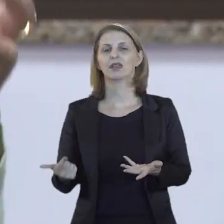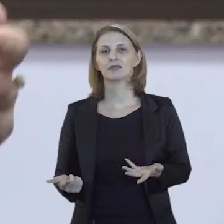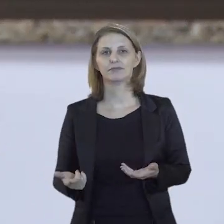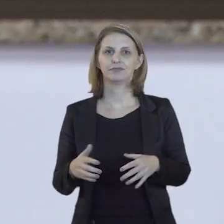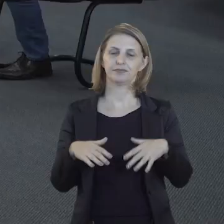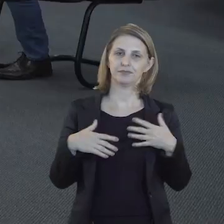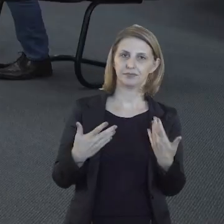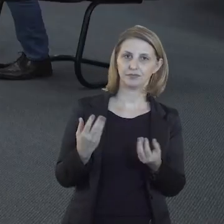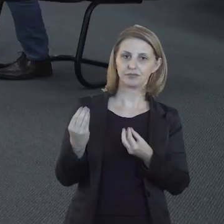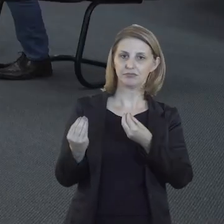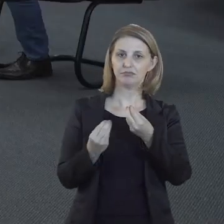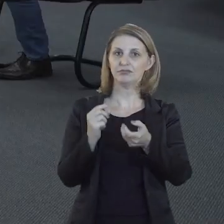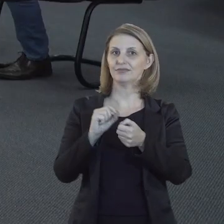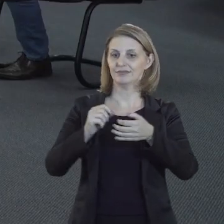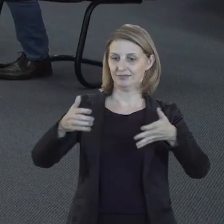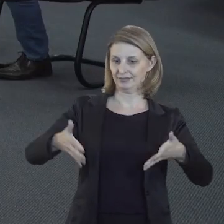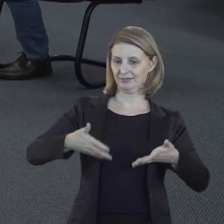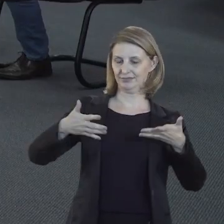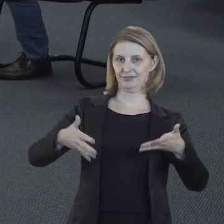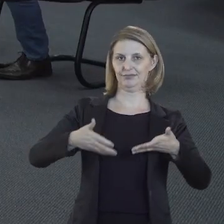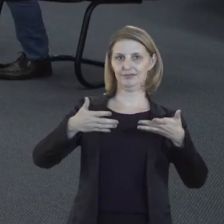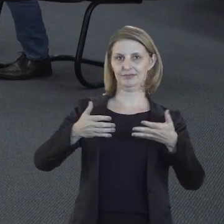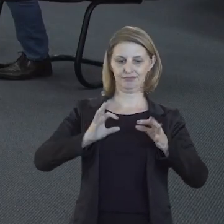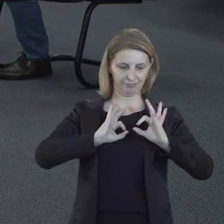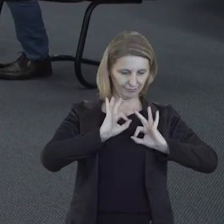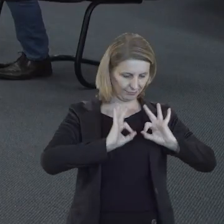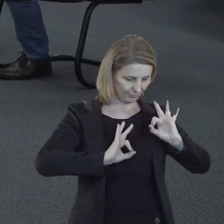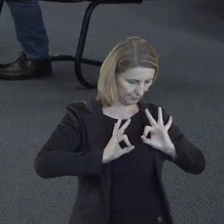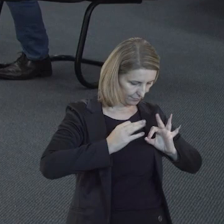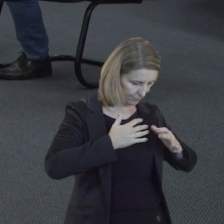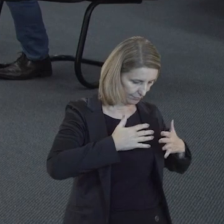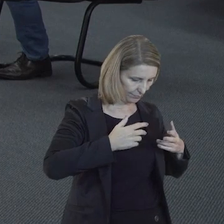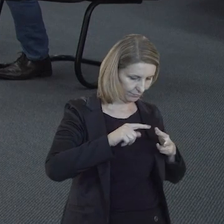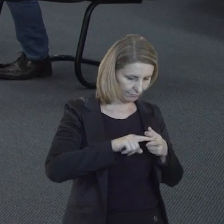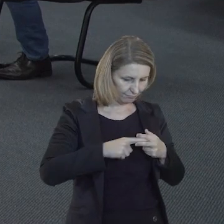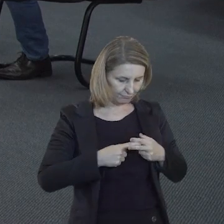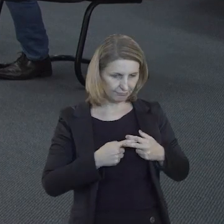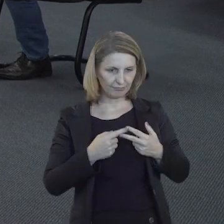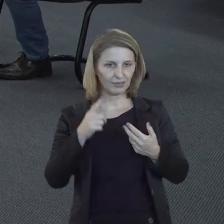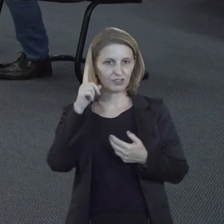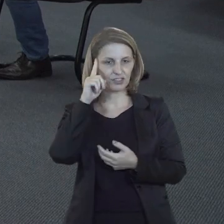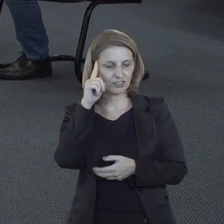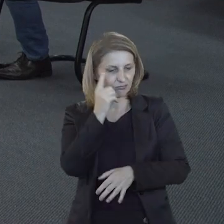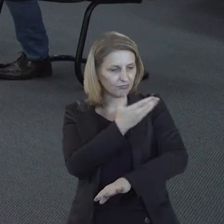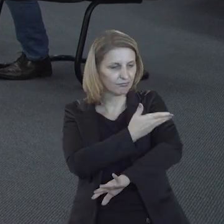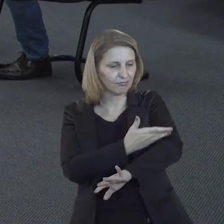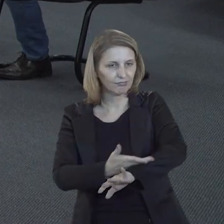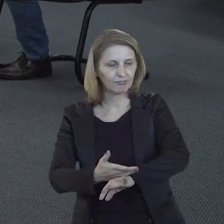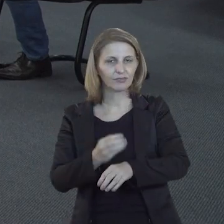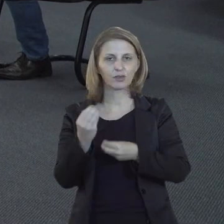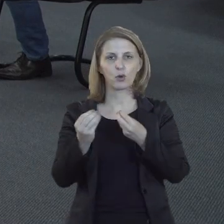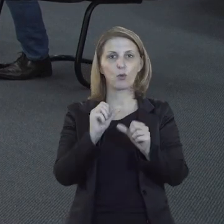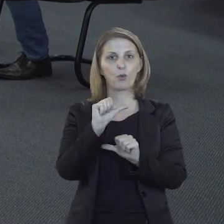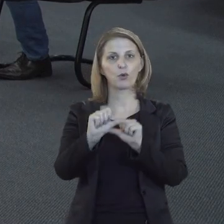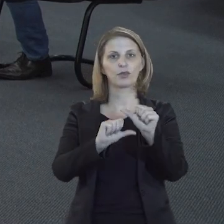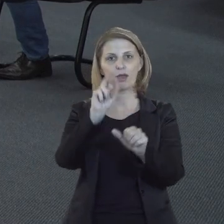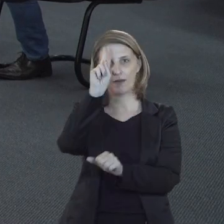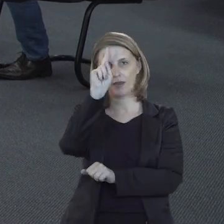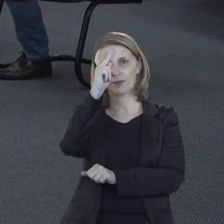Daí, o que a gente pode utilizar como motivador nessa questão da gente se organizar nos nossos